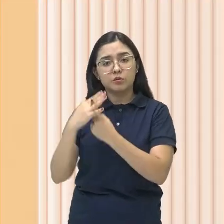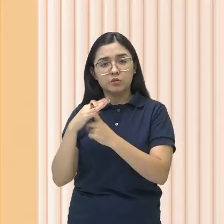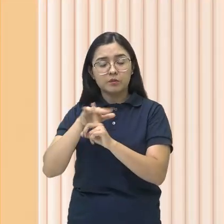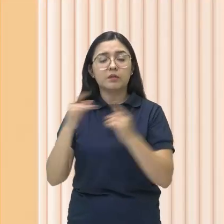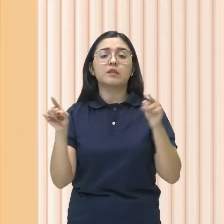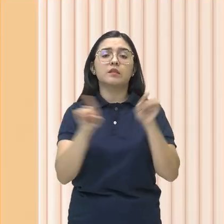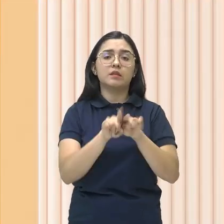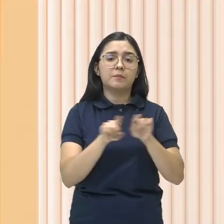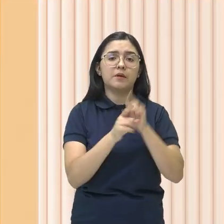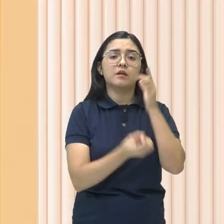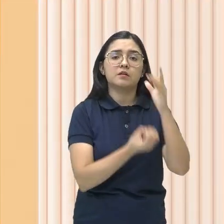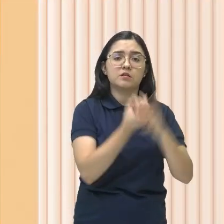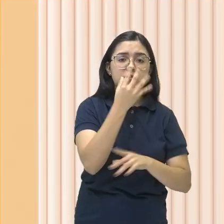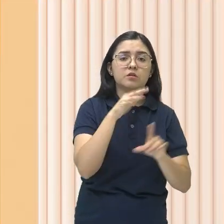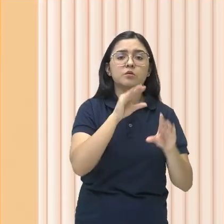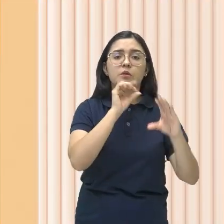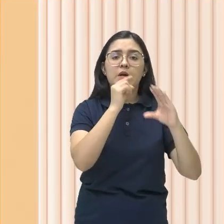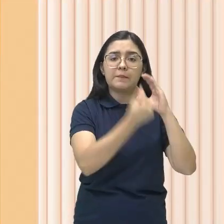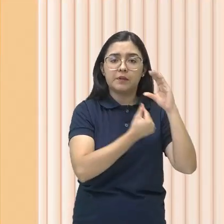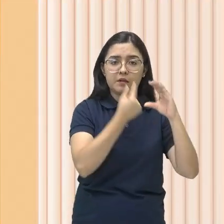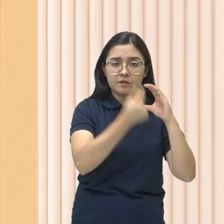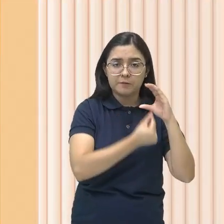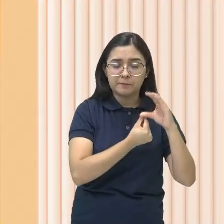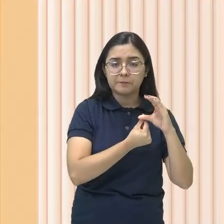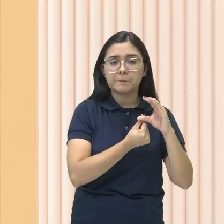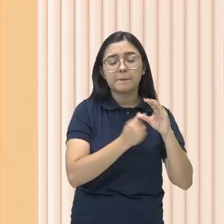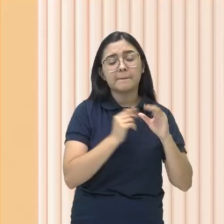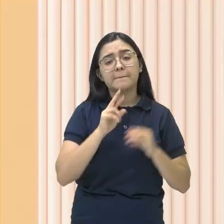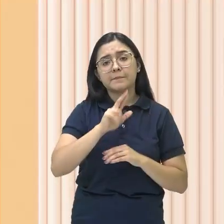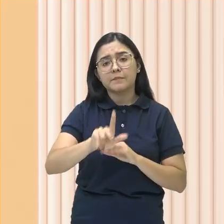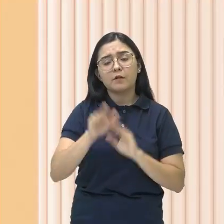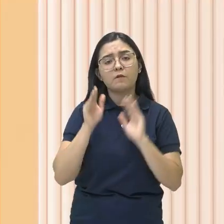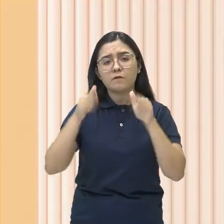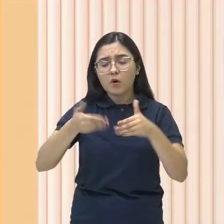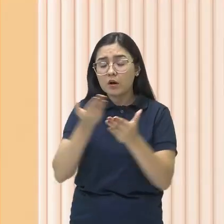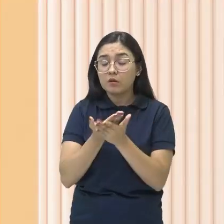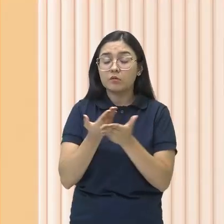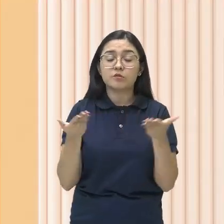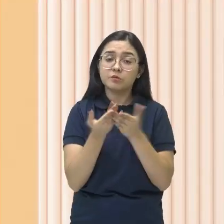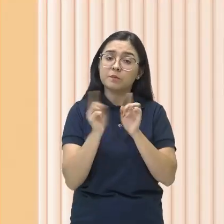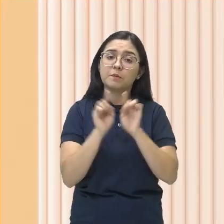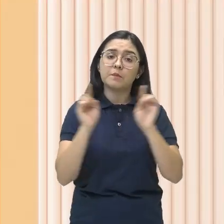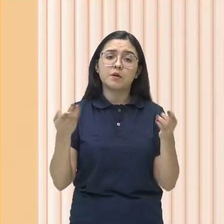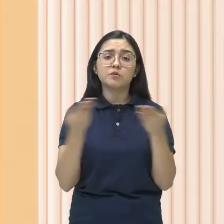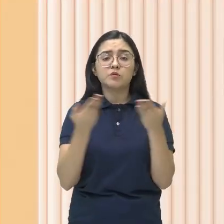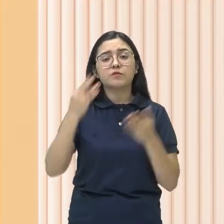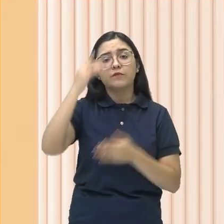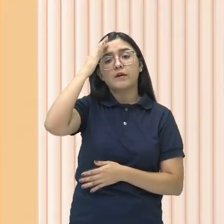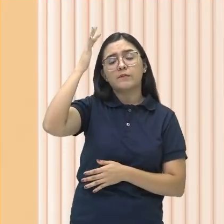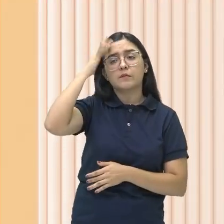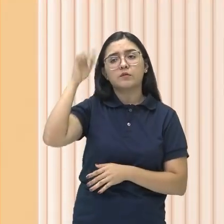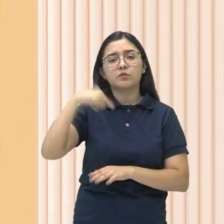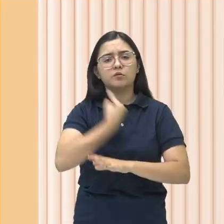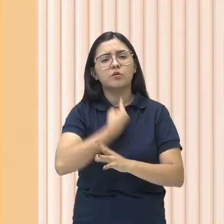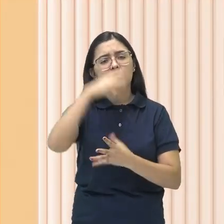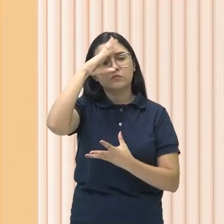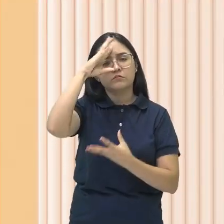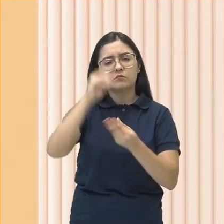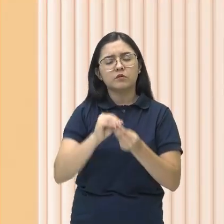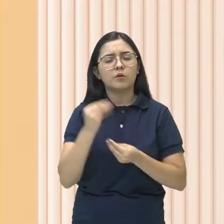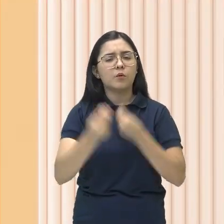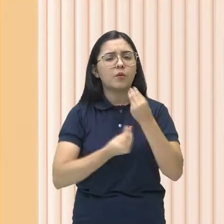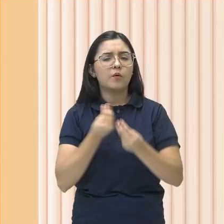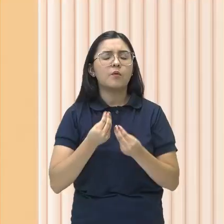e também ao surgimento do capitalismo. Não é aqui o nosso caso, mas nós vamos fazer aqui uma reflexão para entendermos o mundo